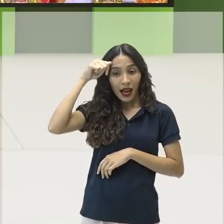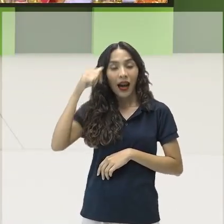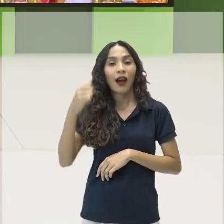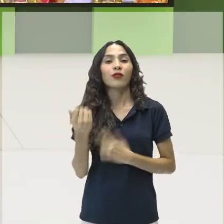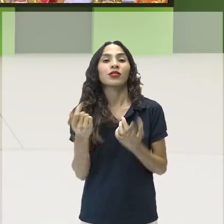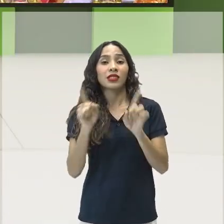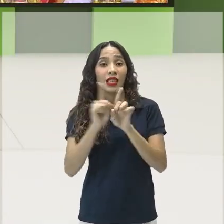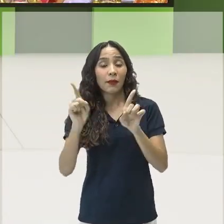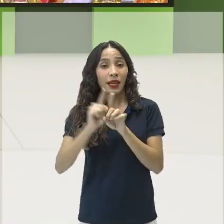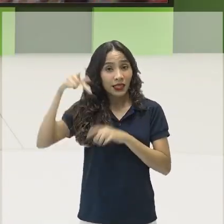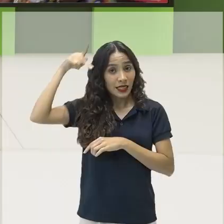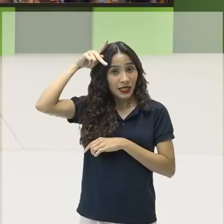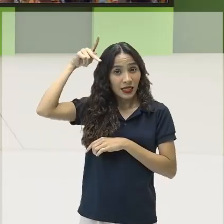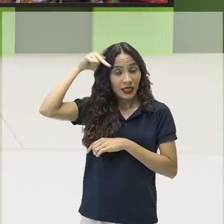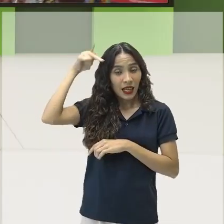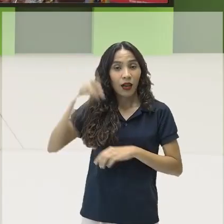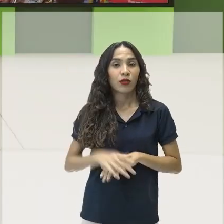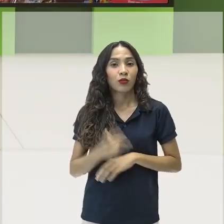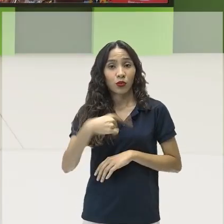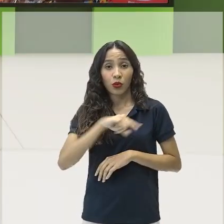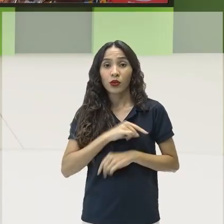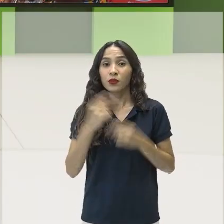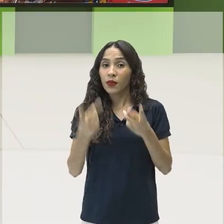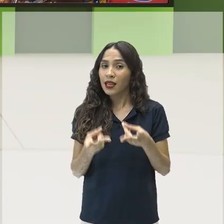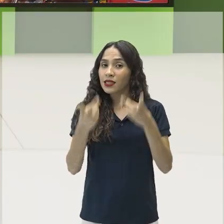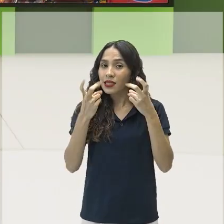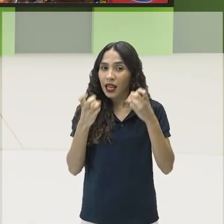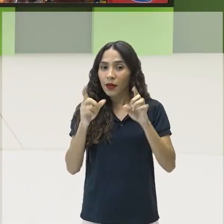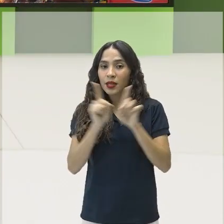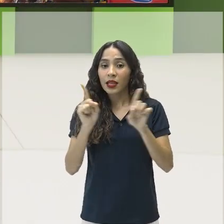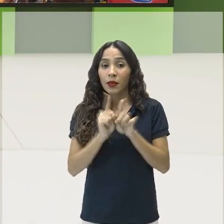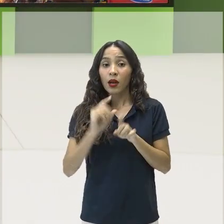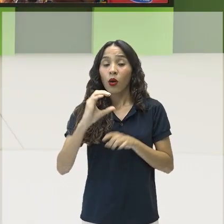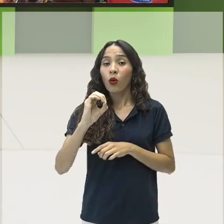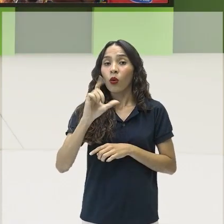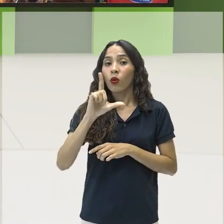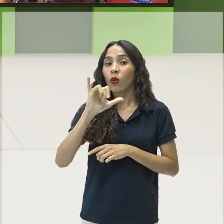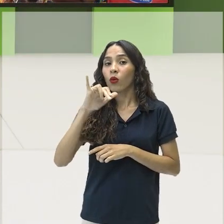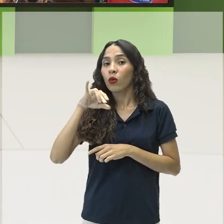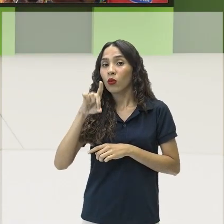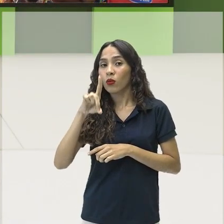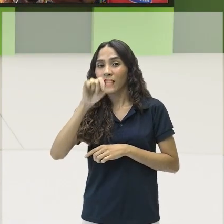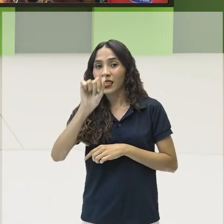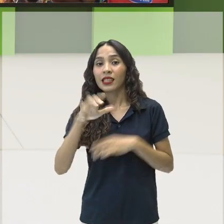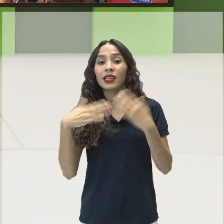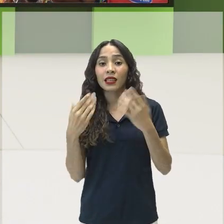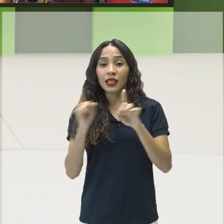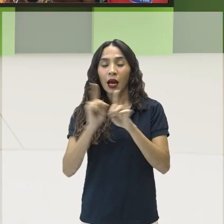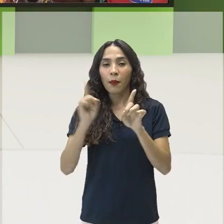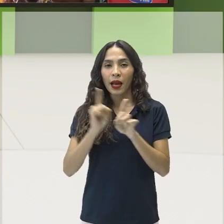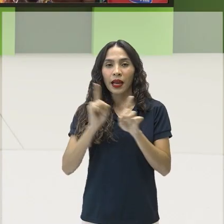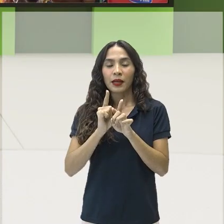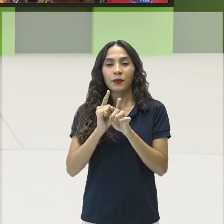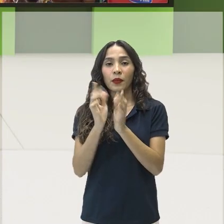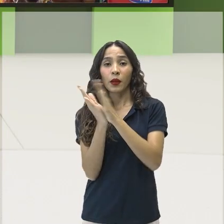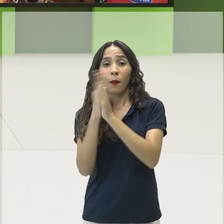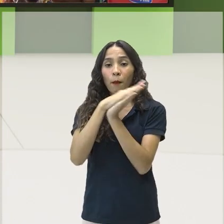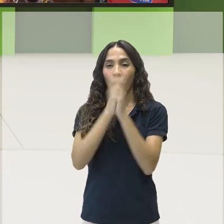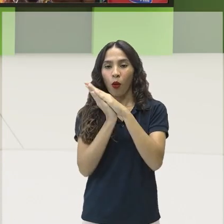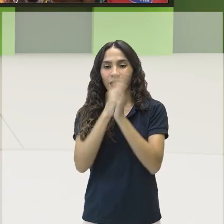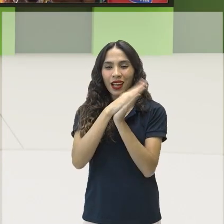gente consegue observar aí essas grandes alegorias. Olinda também, Aqui os bonecos de Olinda representando